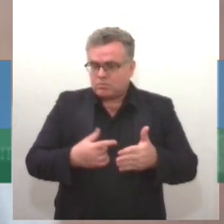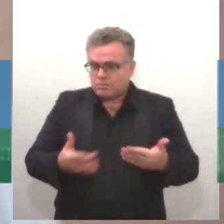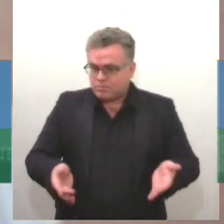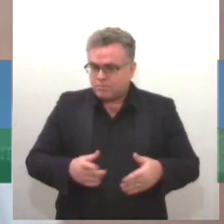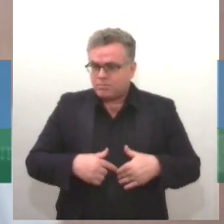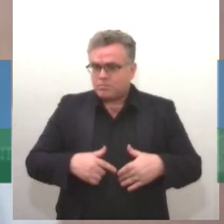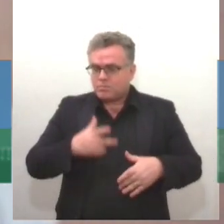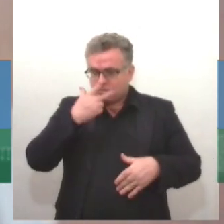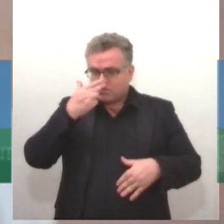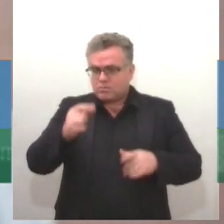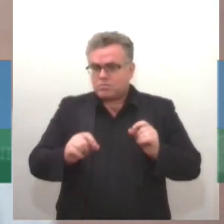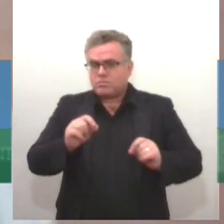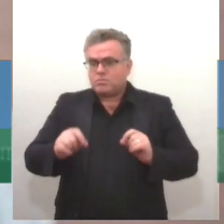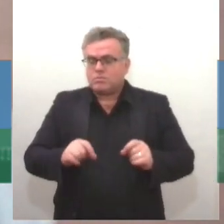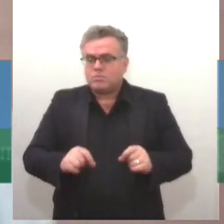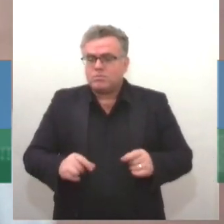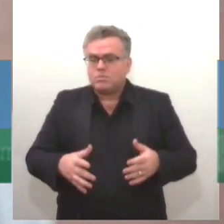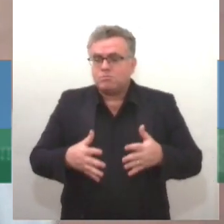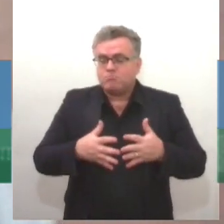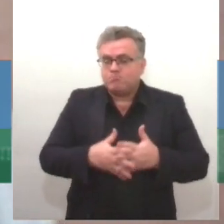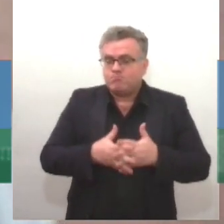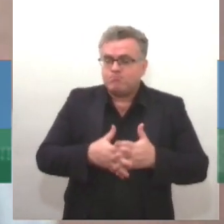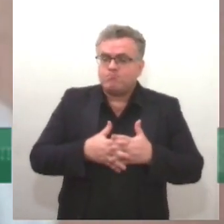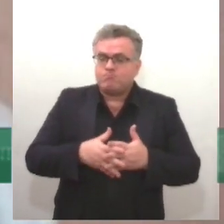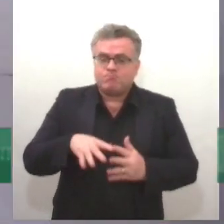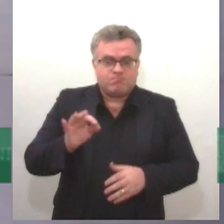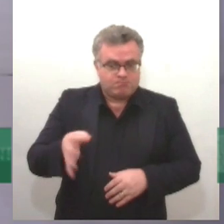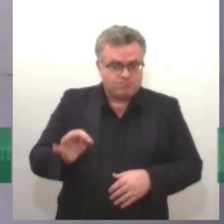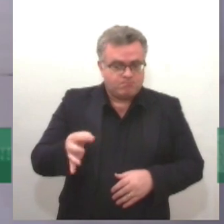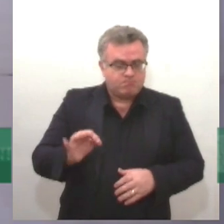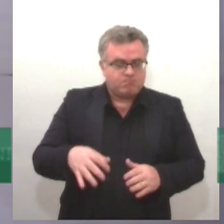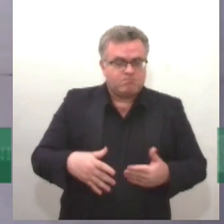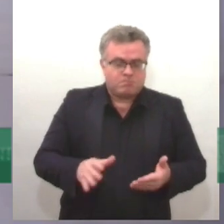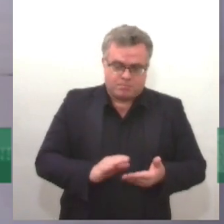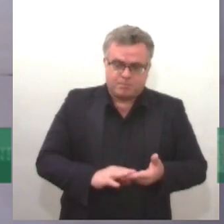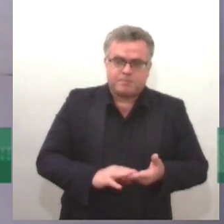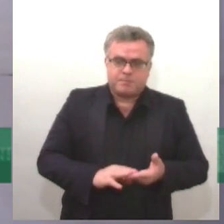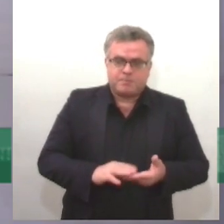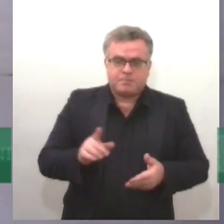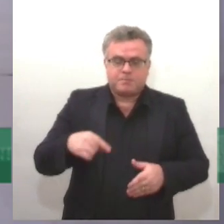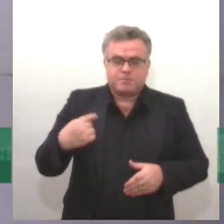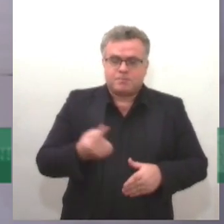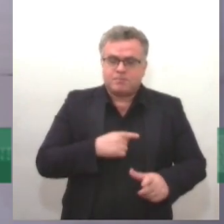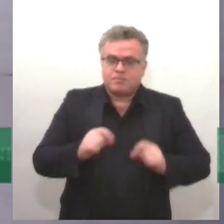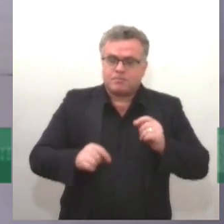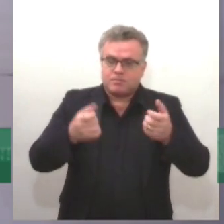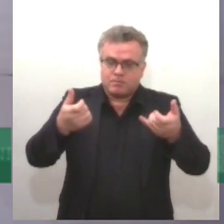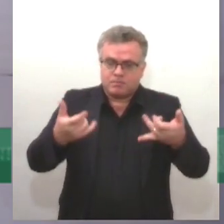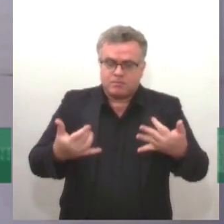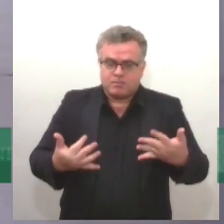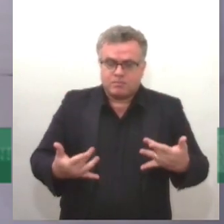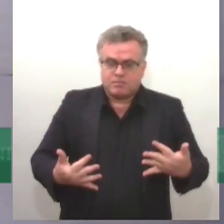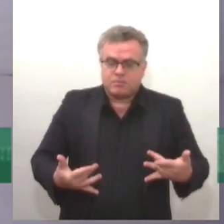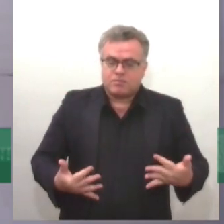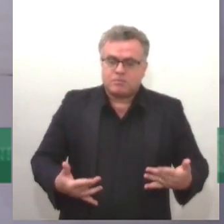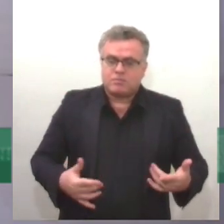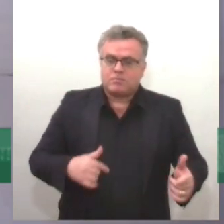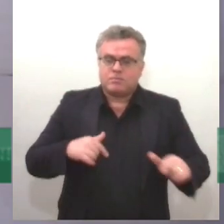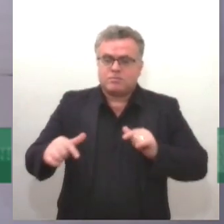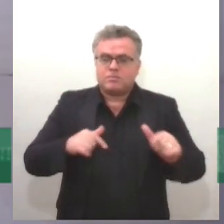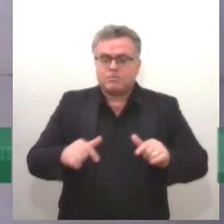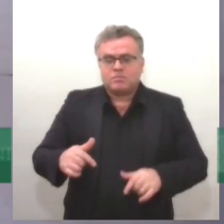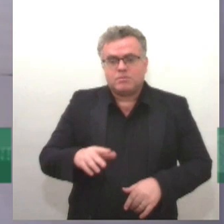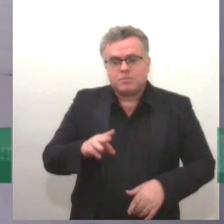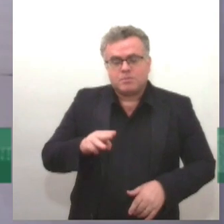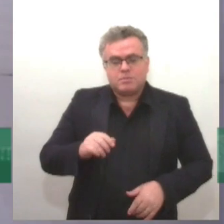muito complicado. Olha, só para a gente vem falando aqui, né? Atividades meio, ou seja, contratações